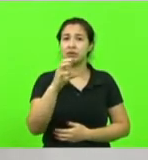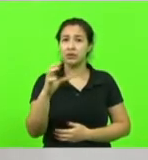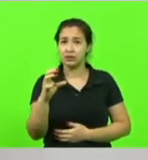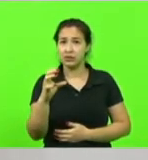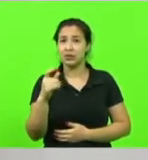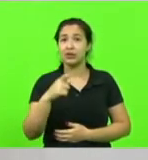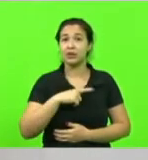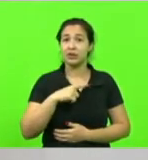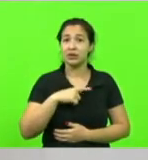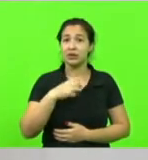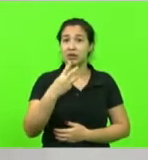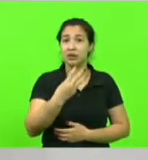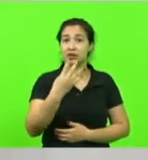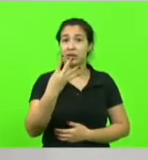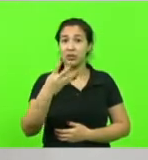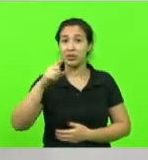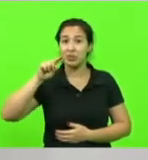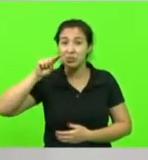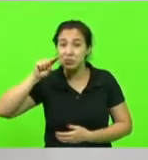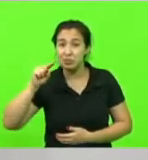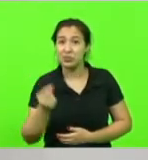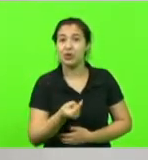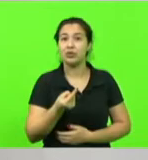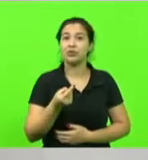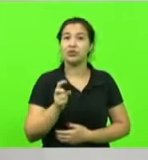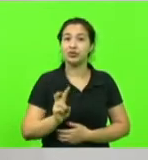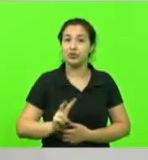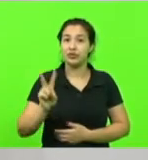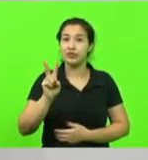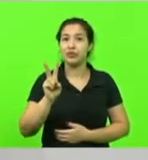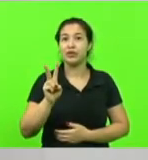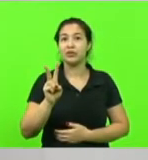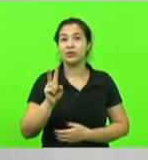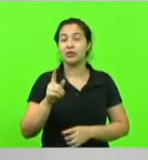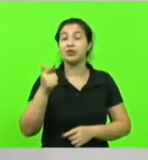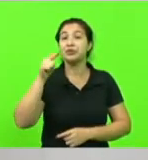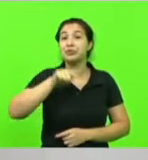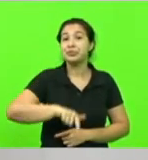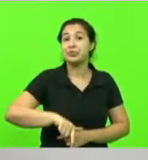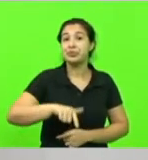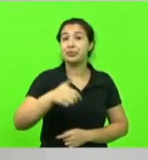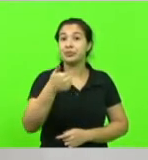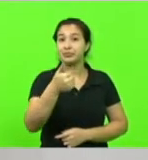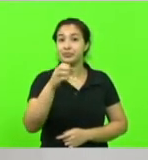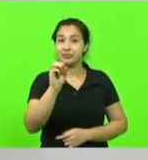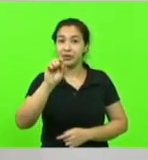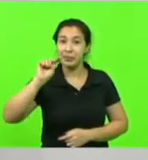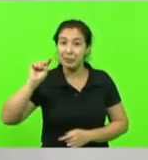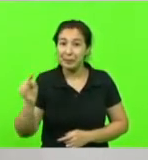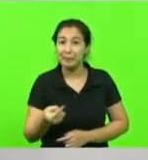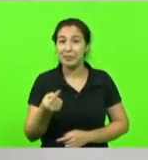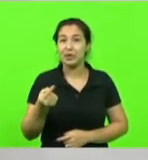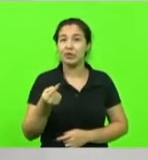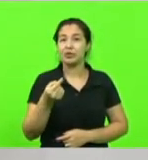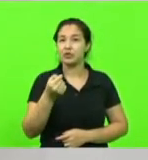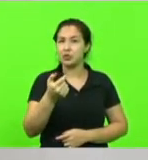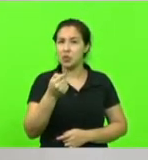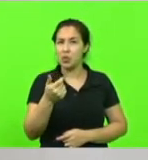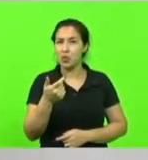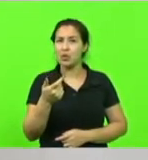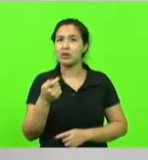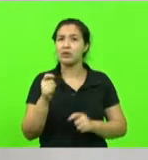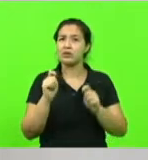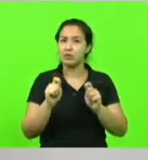em valores bloqueados e mais 10 milhões que estão em avançada fase de